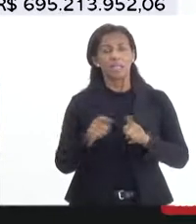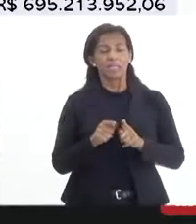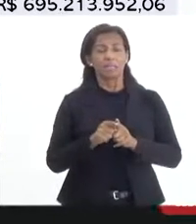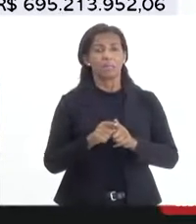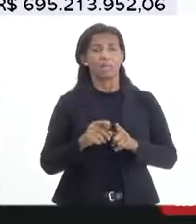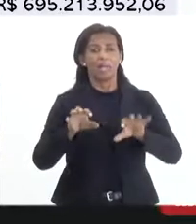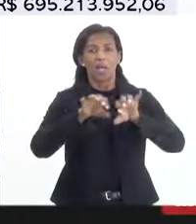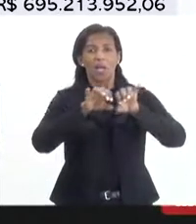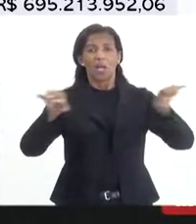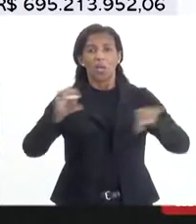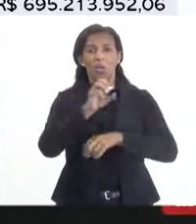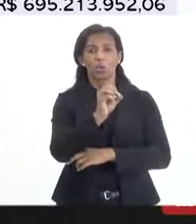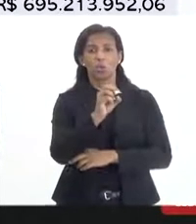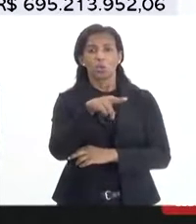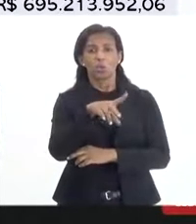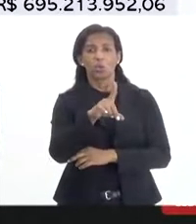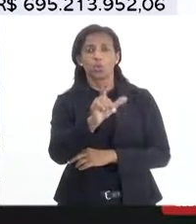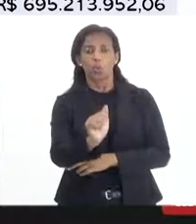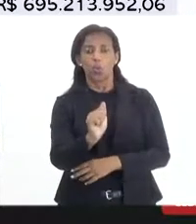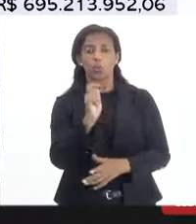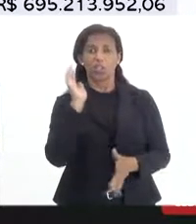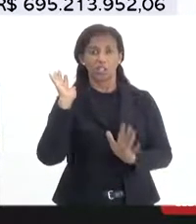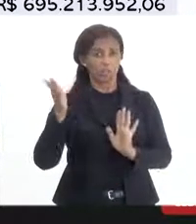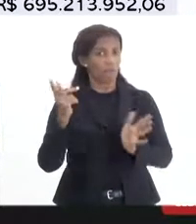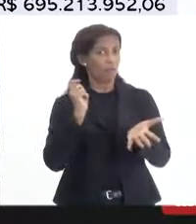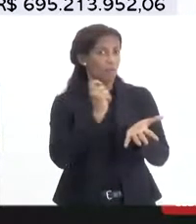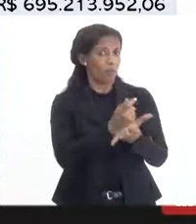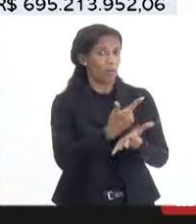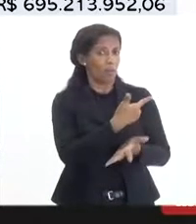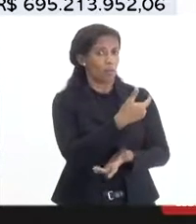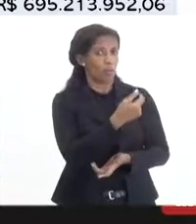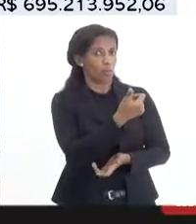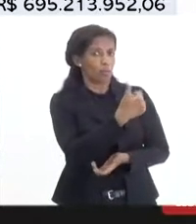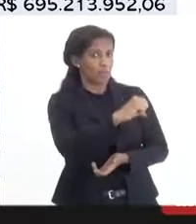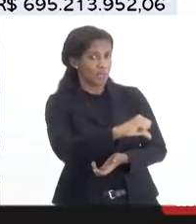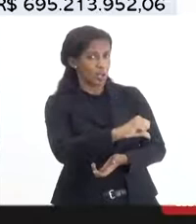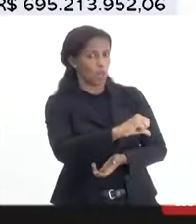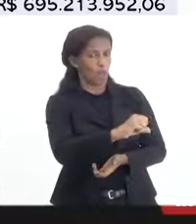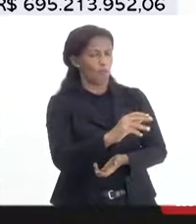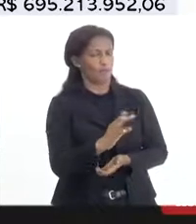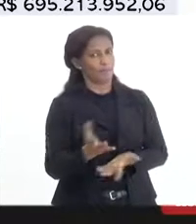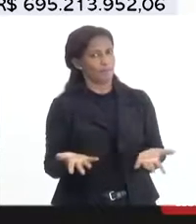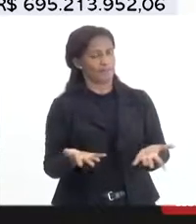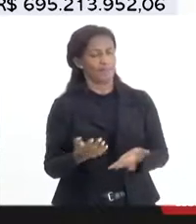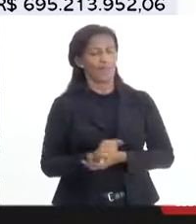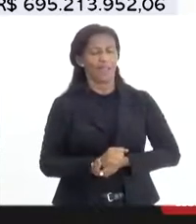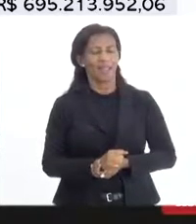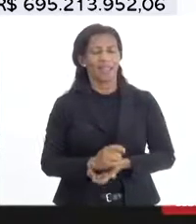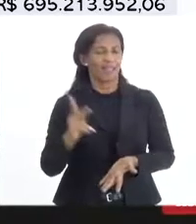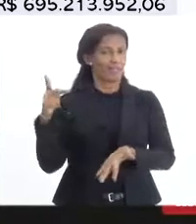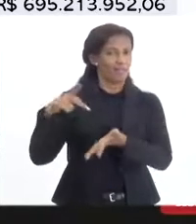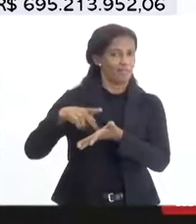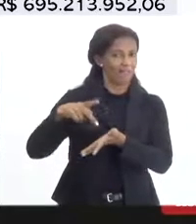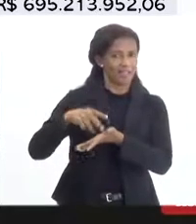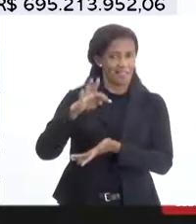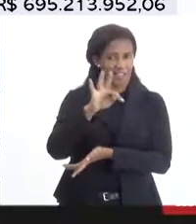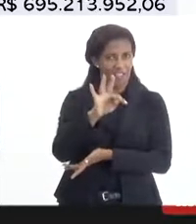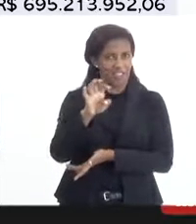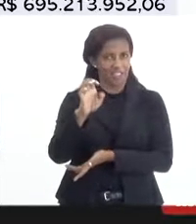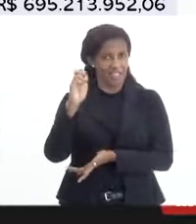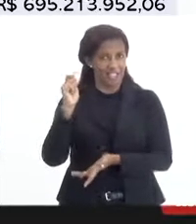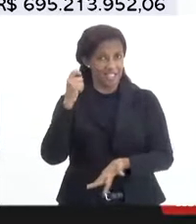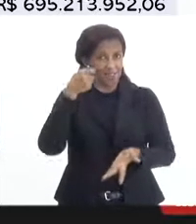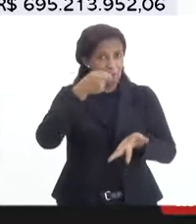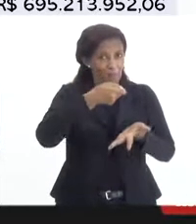que foi pago em 2019, 2020, aliás. Na verdade, a tese nasceu em 2012, como vocês viram agora, o alto que foi